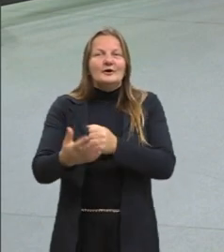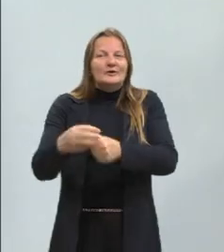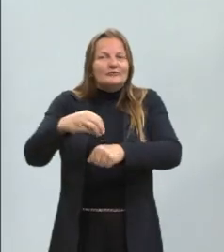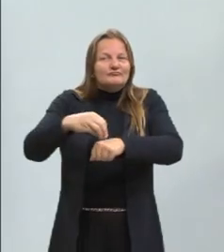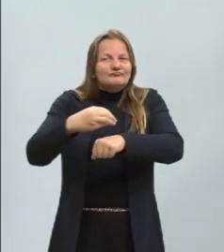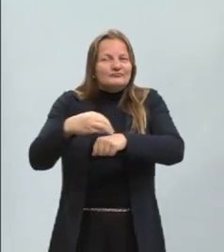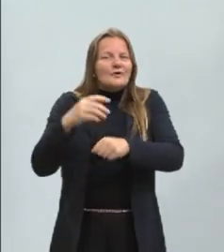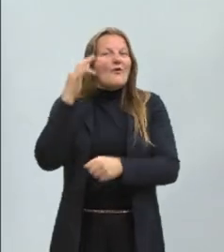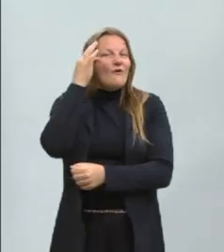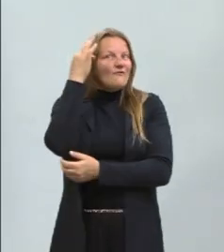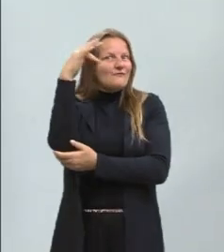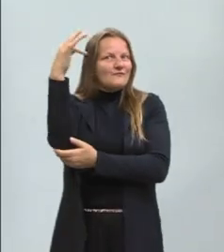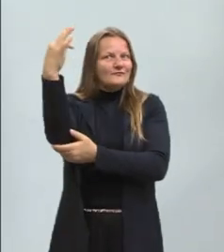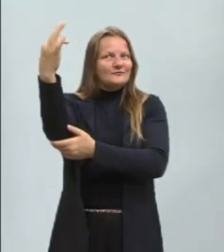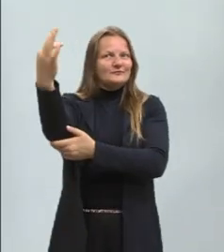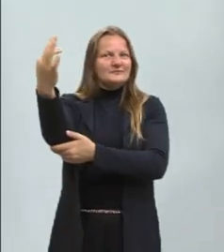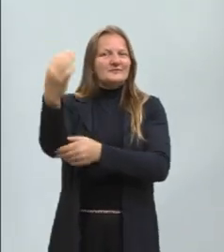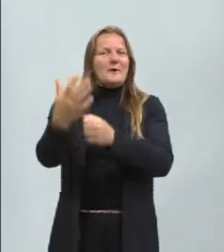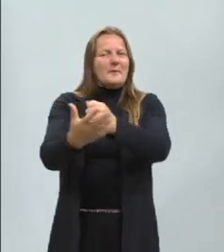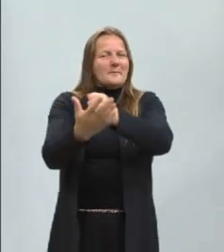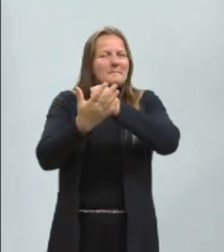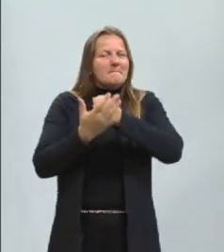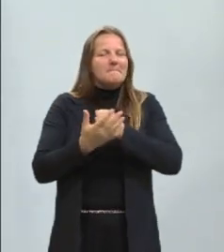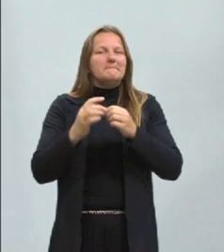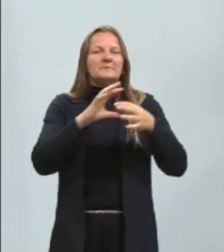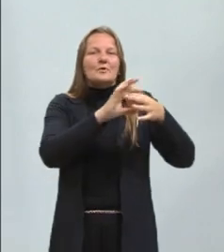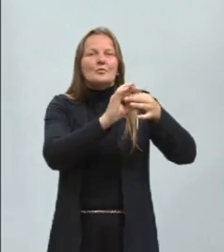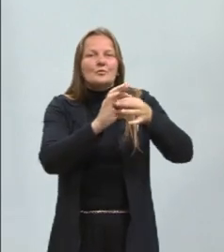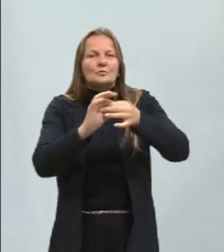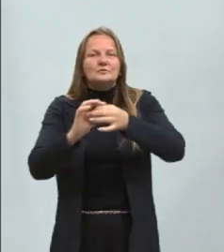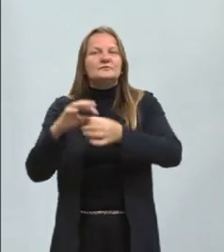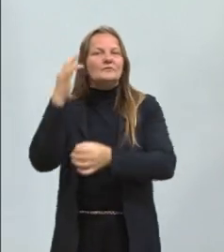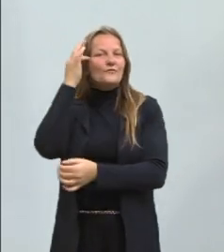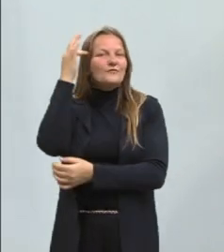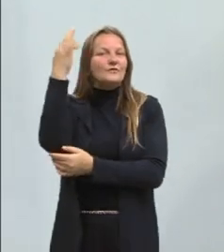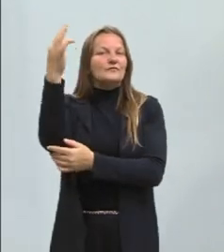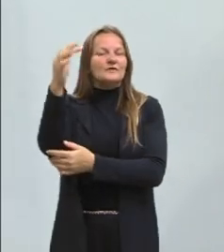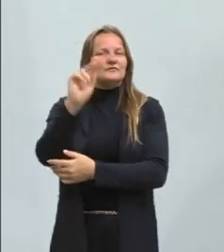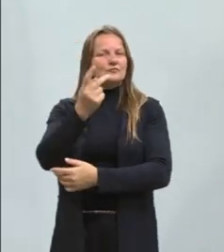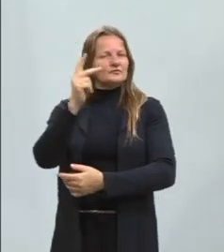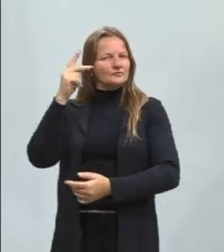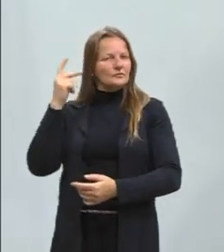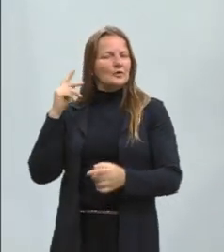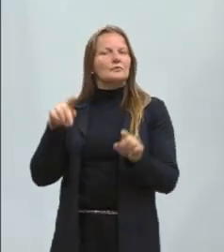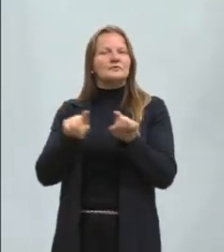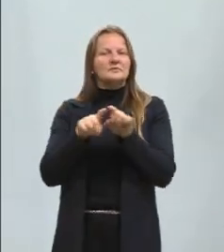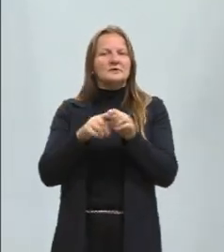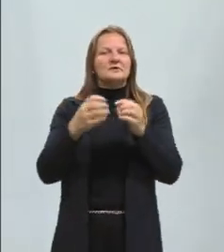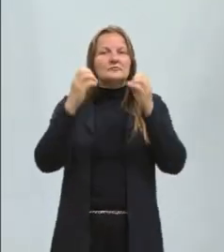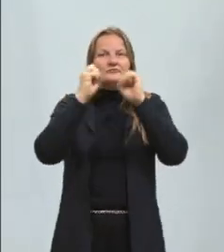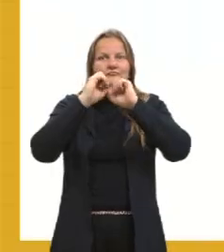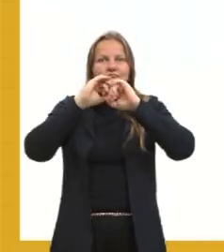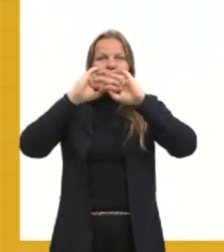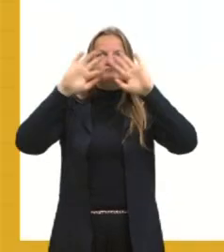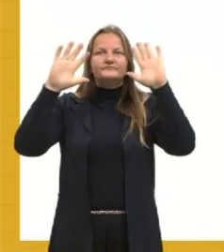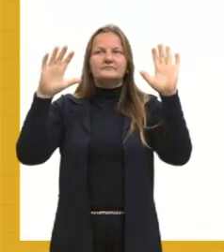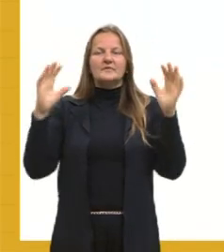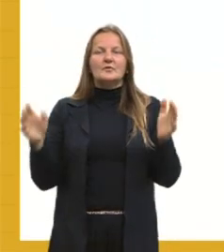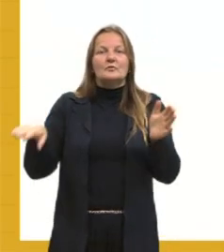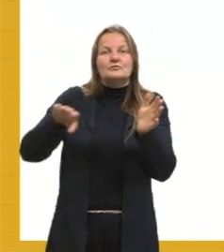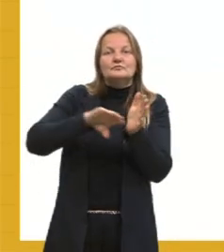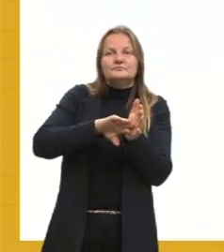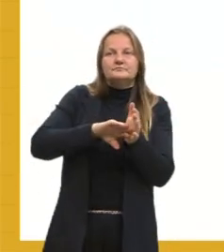na filosofia para trazer um pouco aí desse contexto filosófico e histórico também para a gente entender onde a gente está